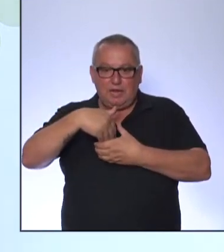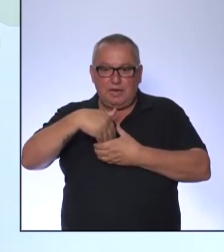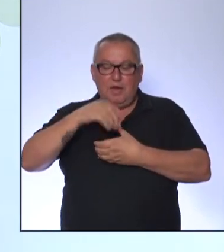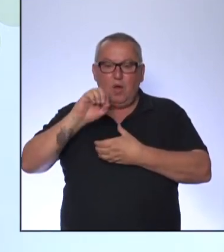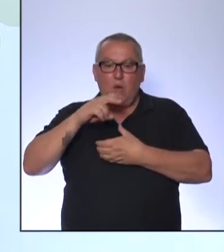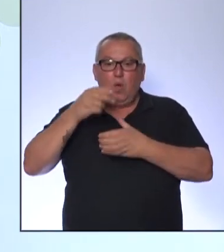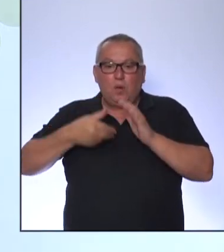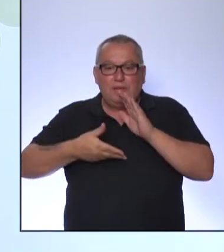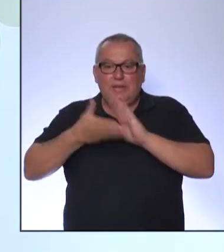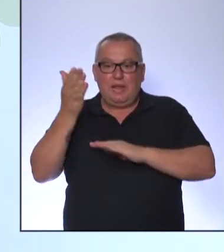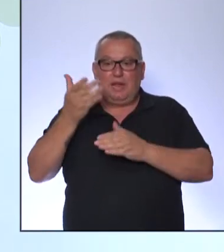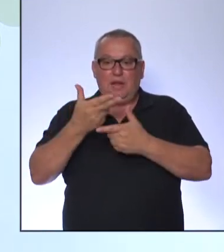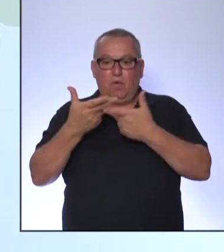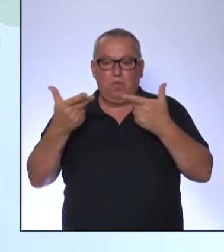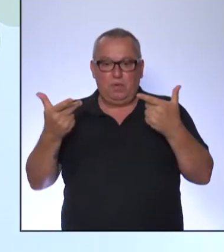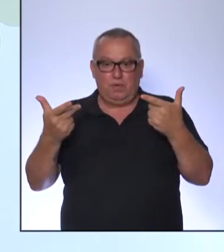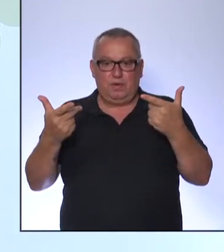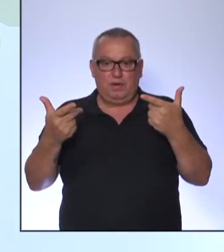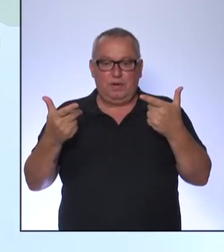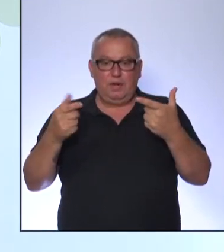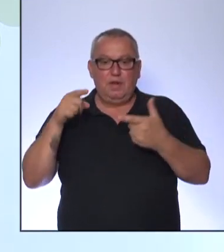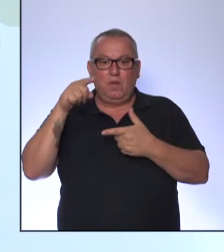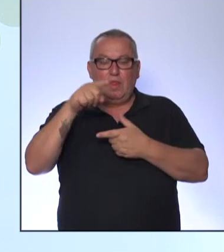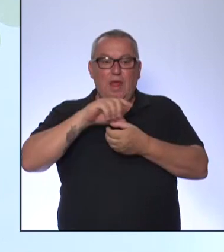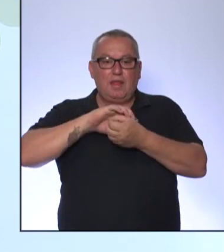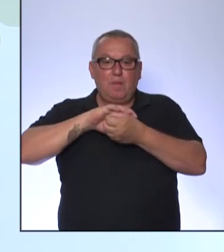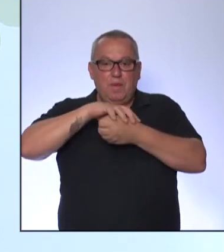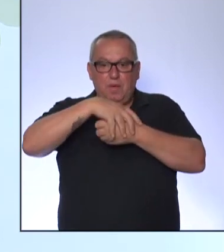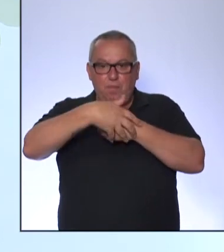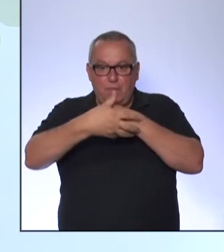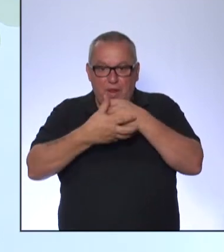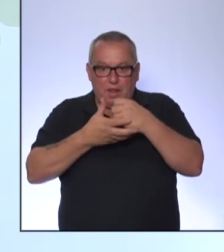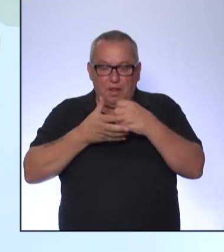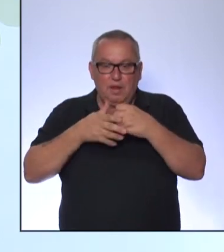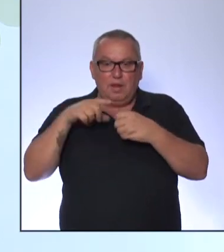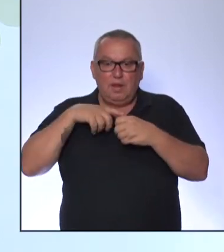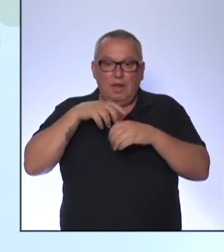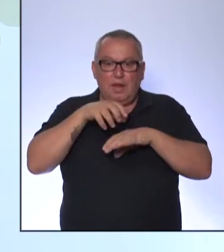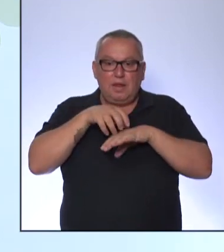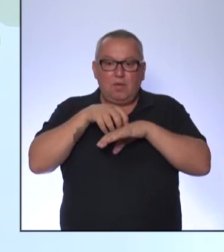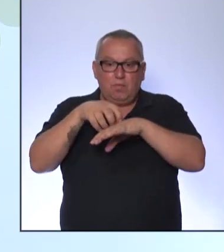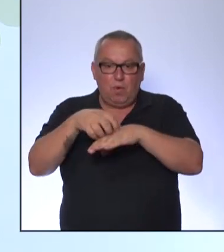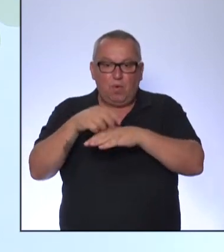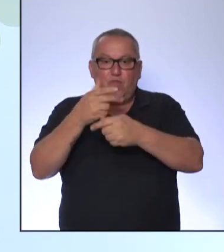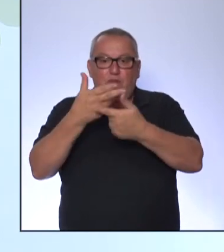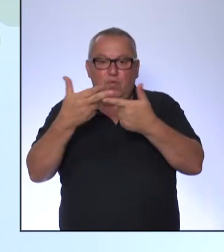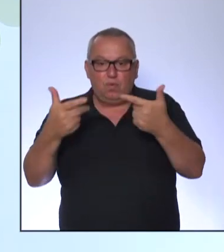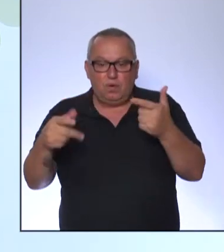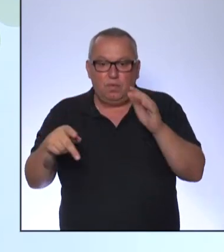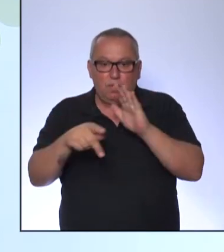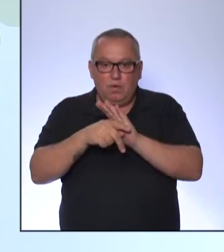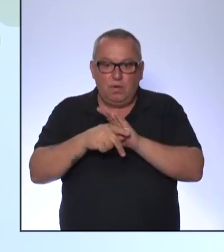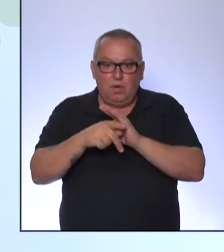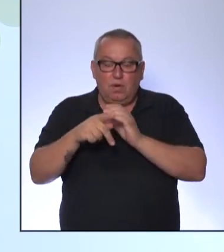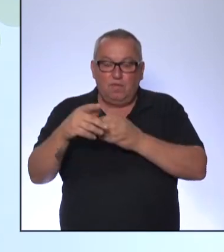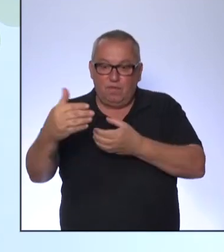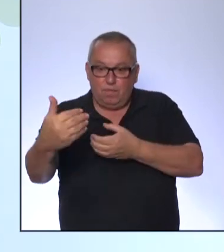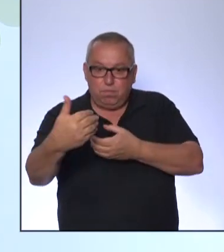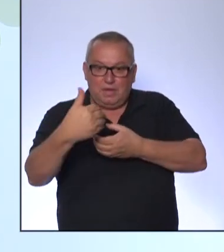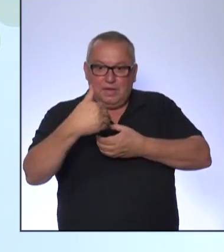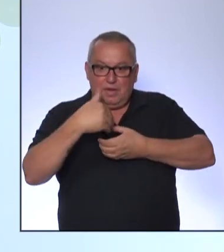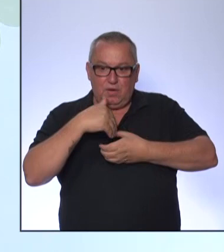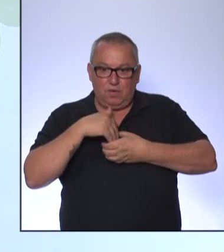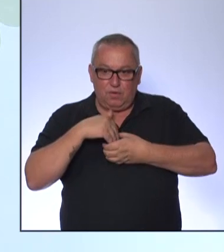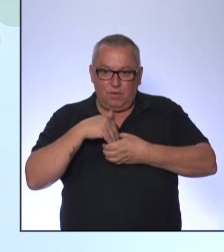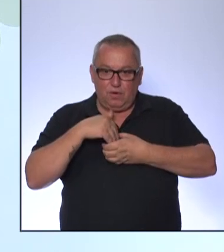saia algo. Então, nessa membrana, vai ocorrer, sim, transporte de substâncias, tanto para dentro da célula, quanto